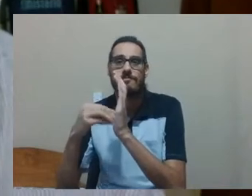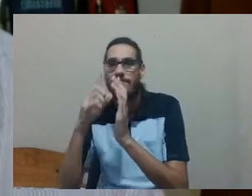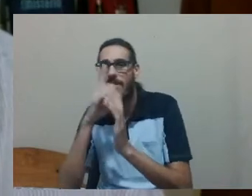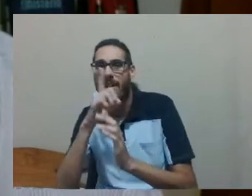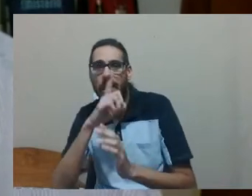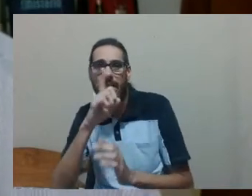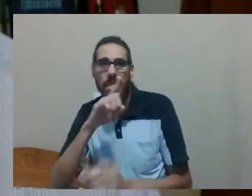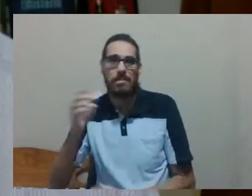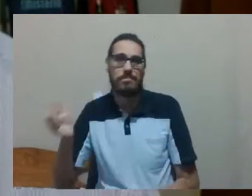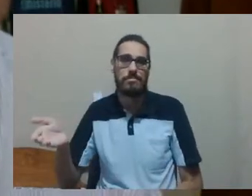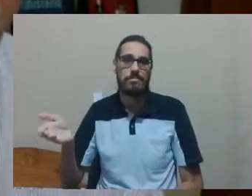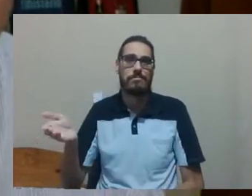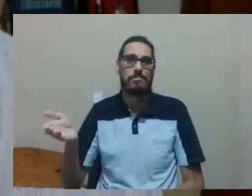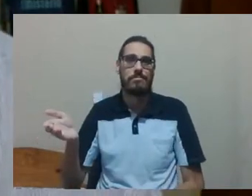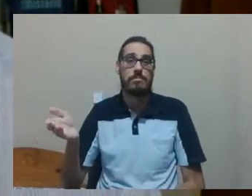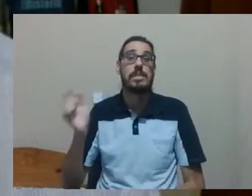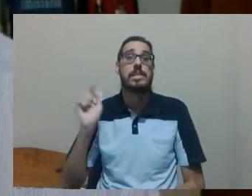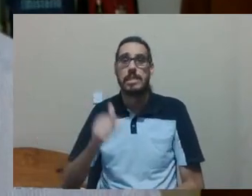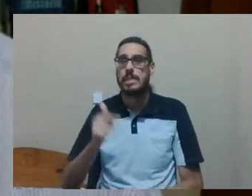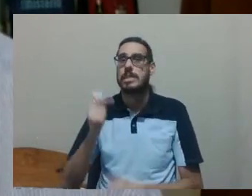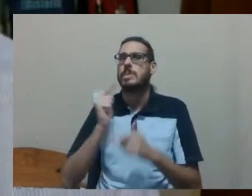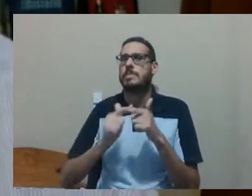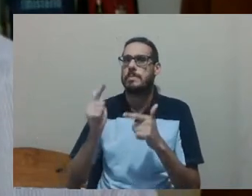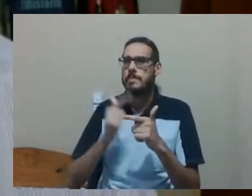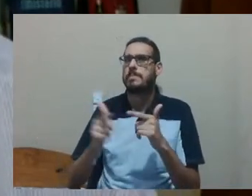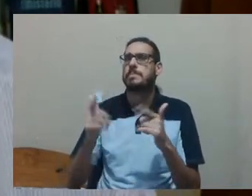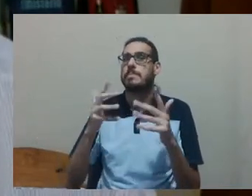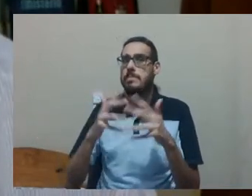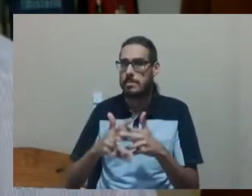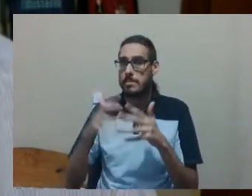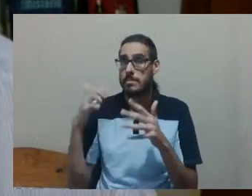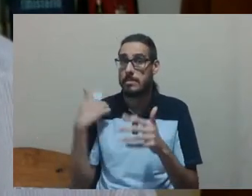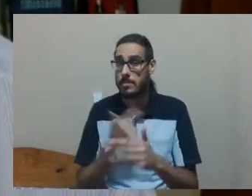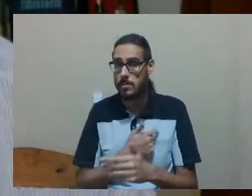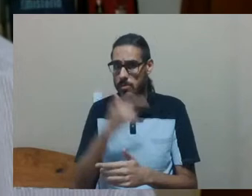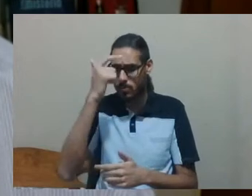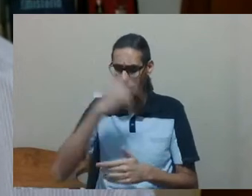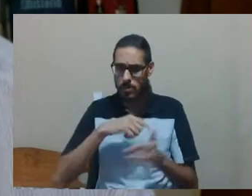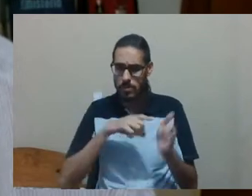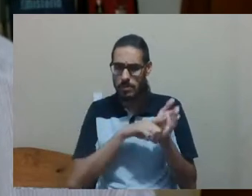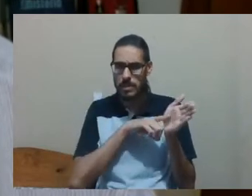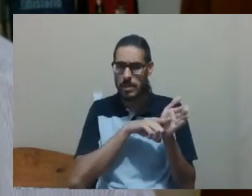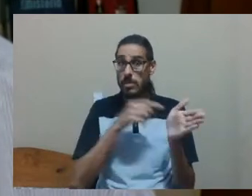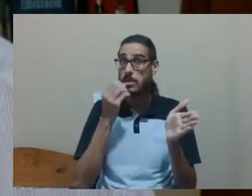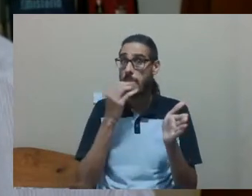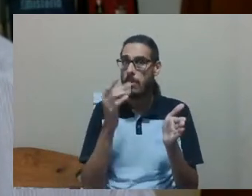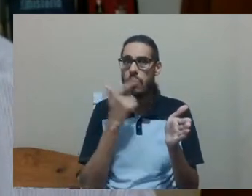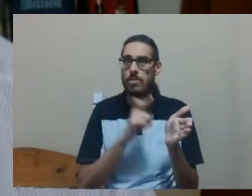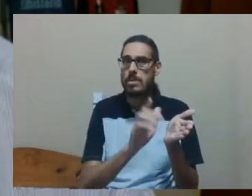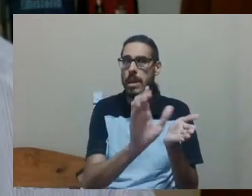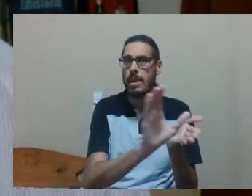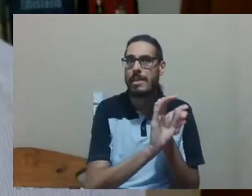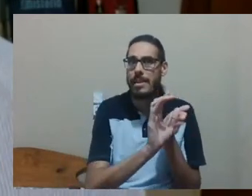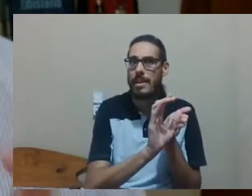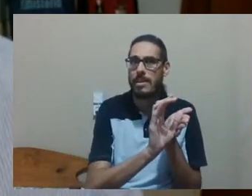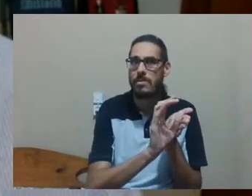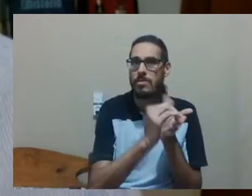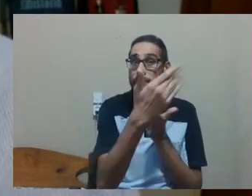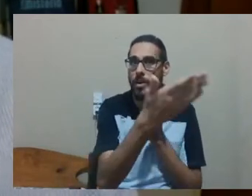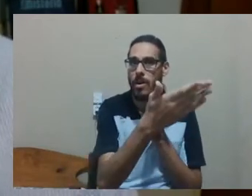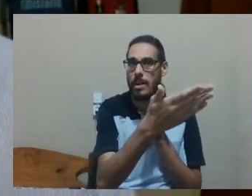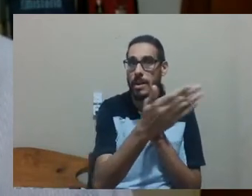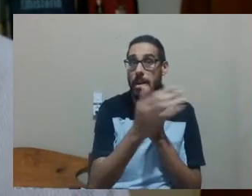problema complicado. Os nossos pesquisadores são muito bons para encontrar recursos, trazer recursos externos,